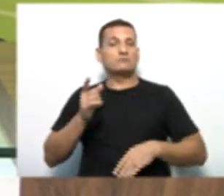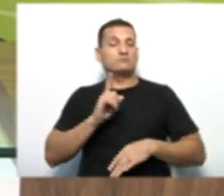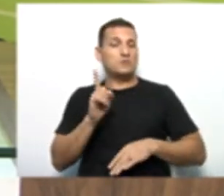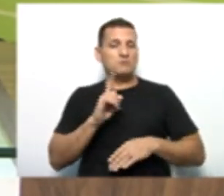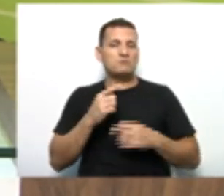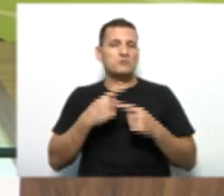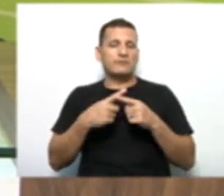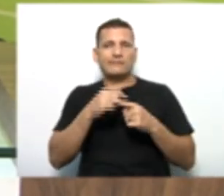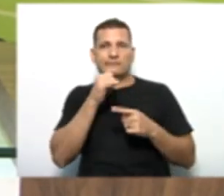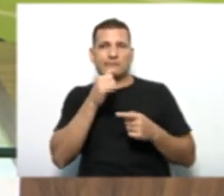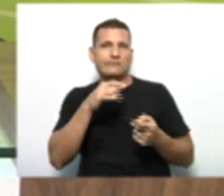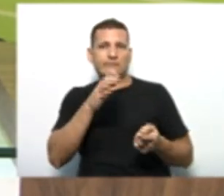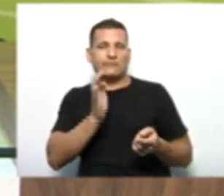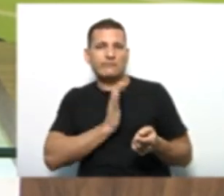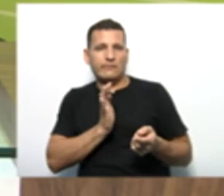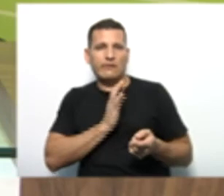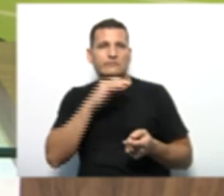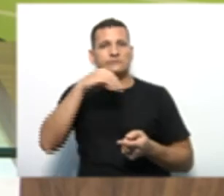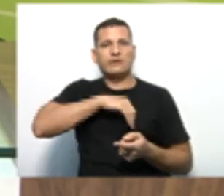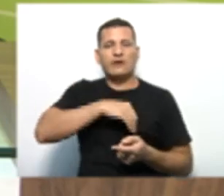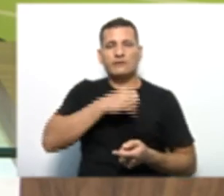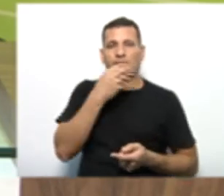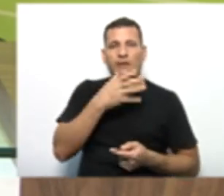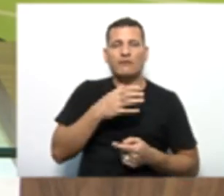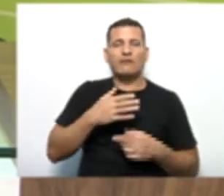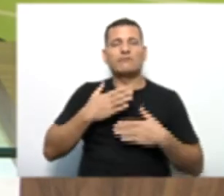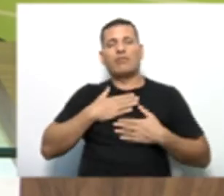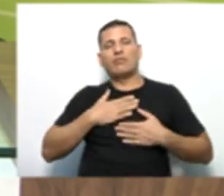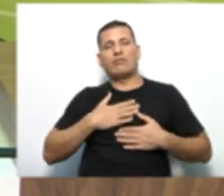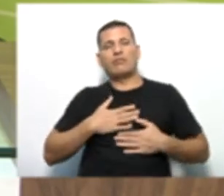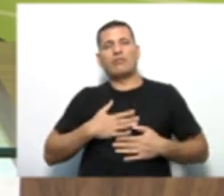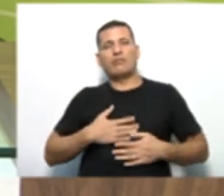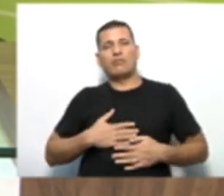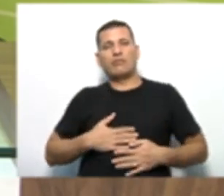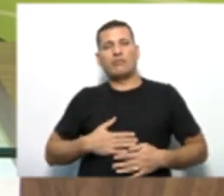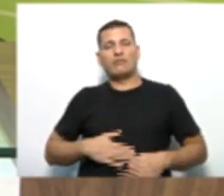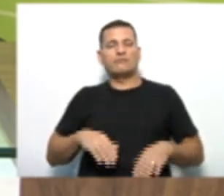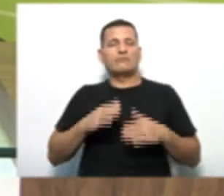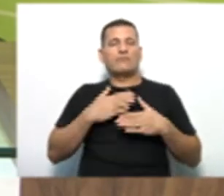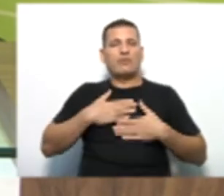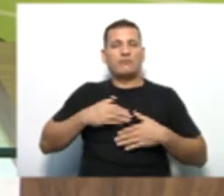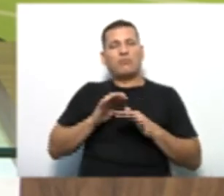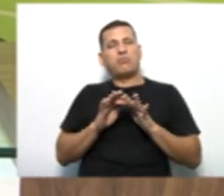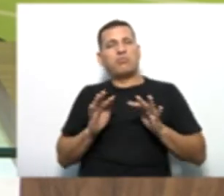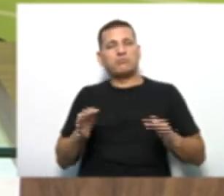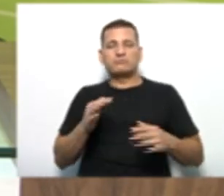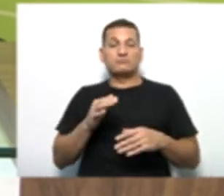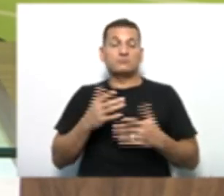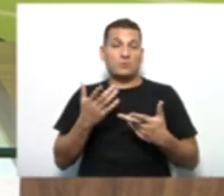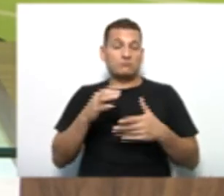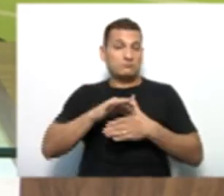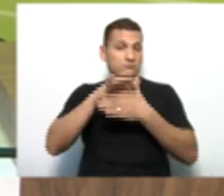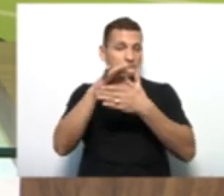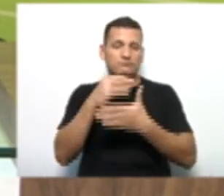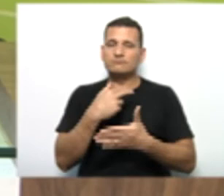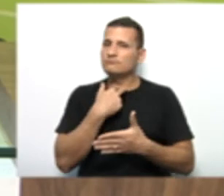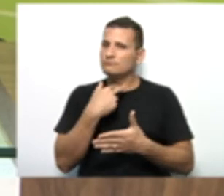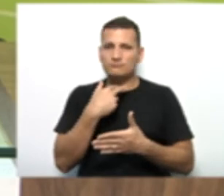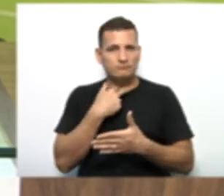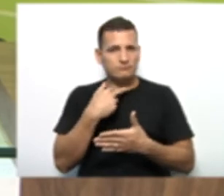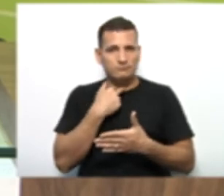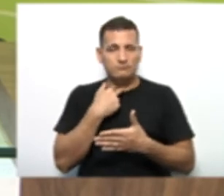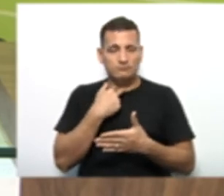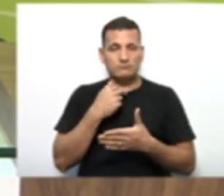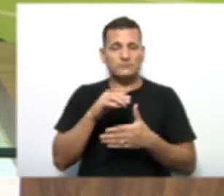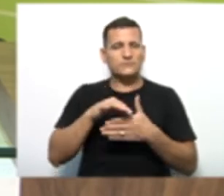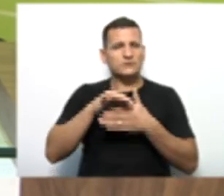ganhando um salário melhor, aí pronto. Ele deixa de agir, de pensar da forma como ele agia até então. Então, o líder, ele não pode. O